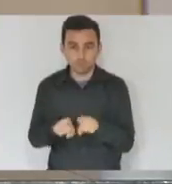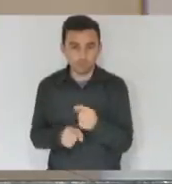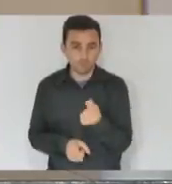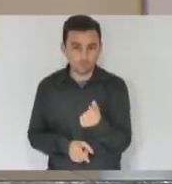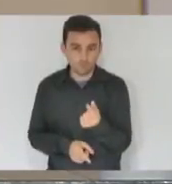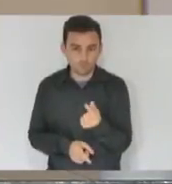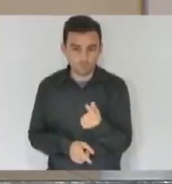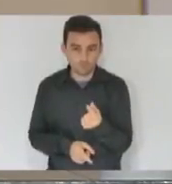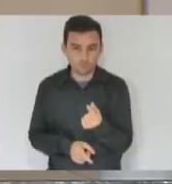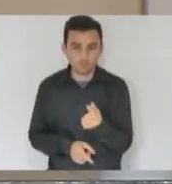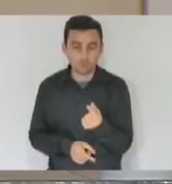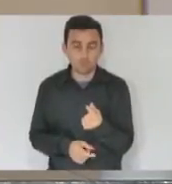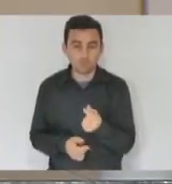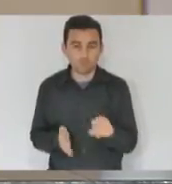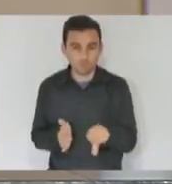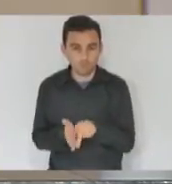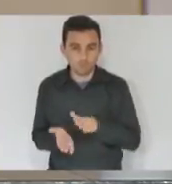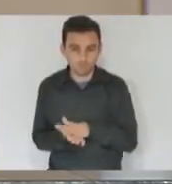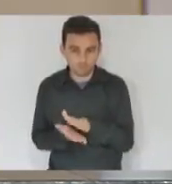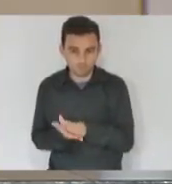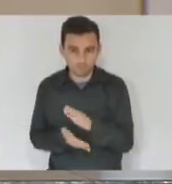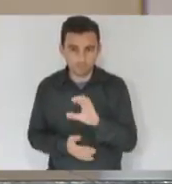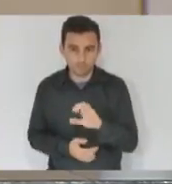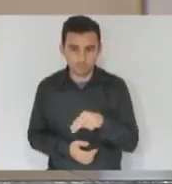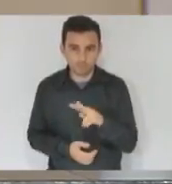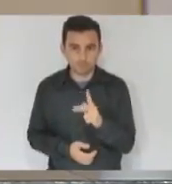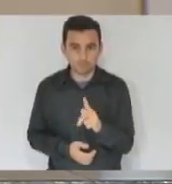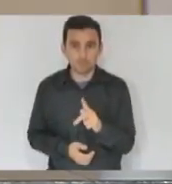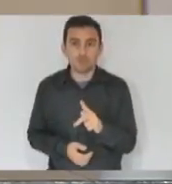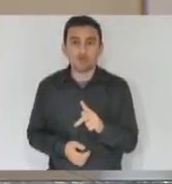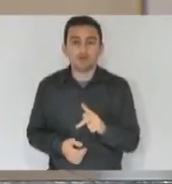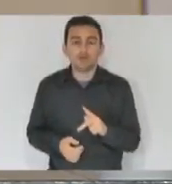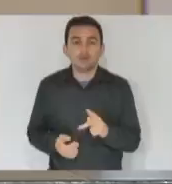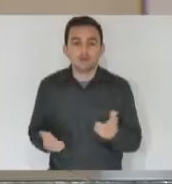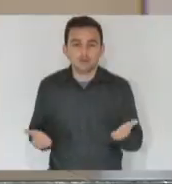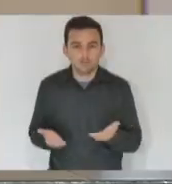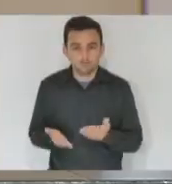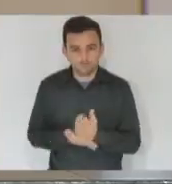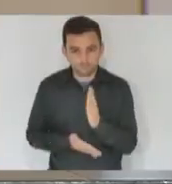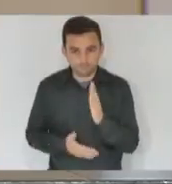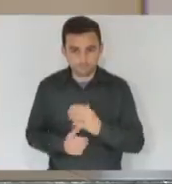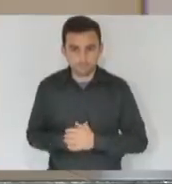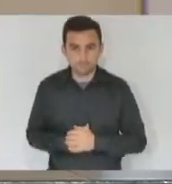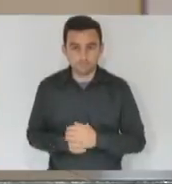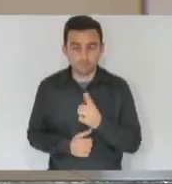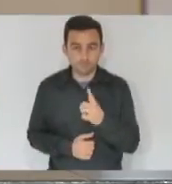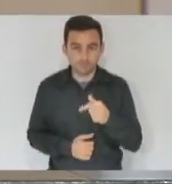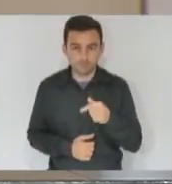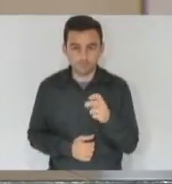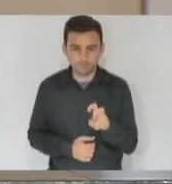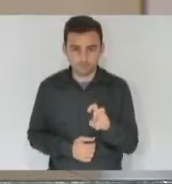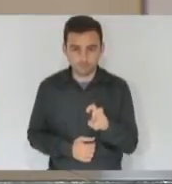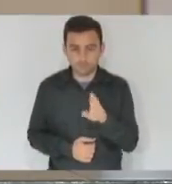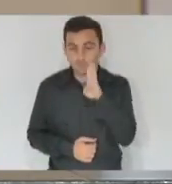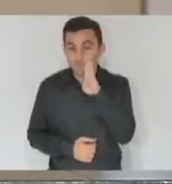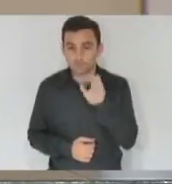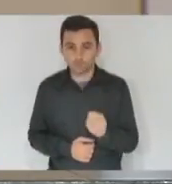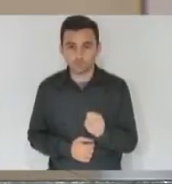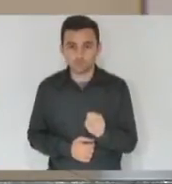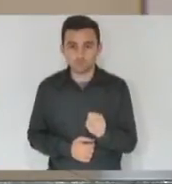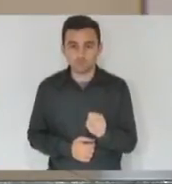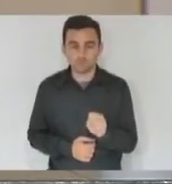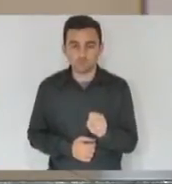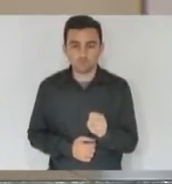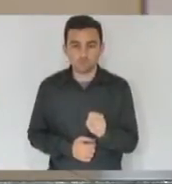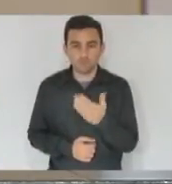CNH impressa. Discussão, votação, aprovado. Requerimento 175, deputado Bruno Souza. Solicita